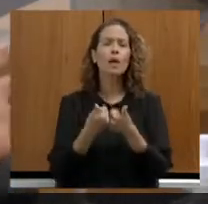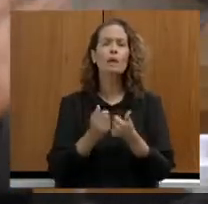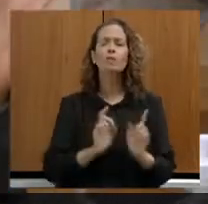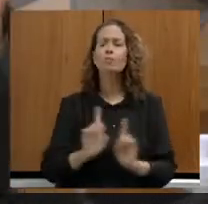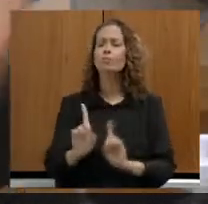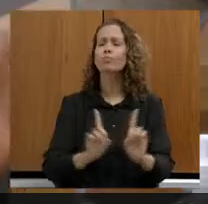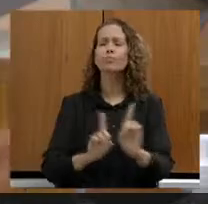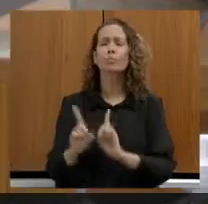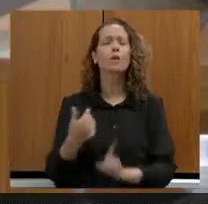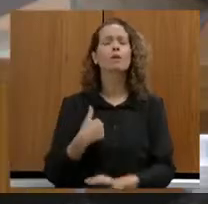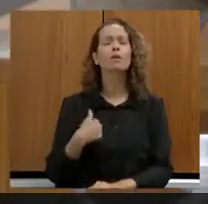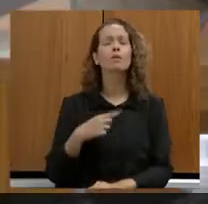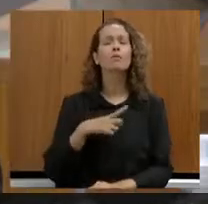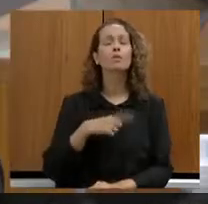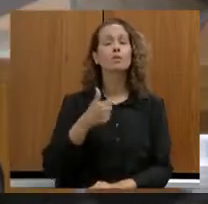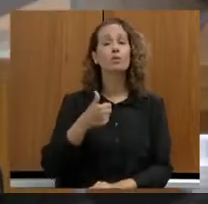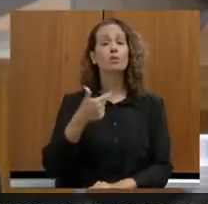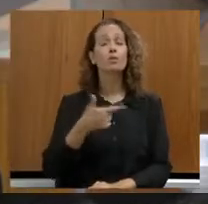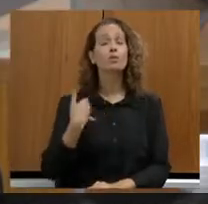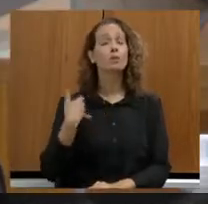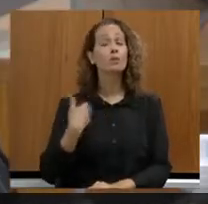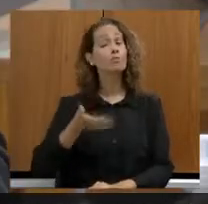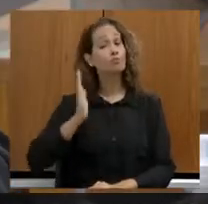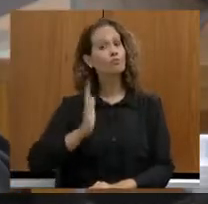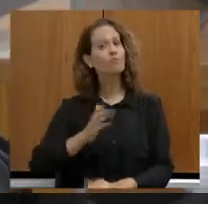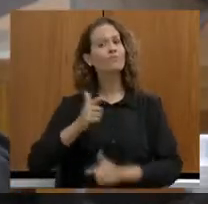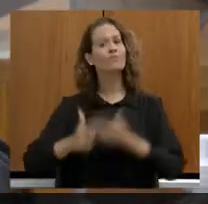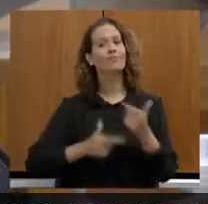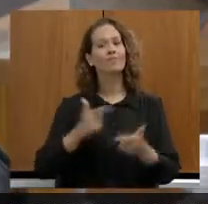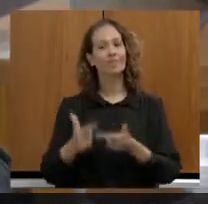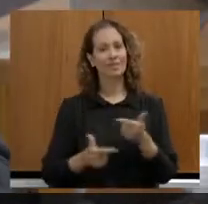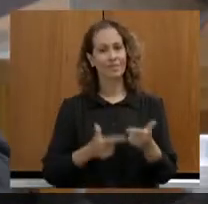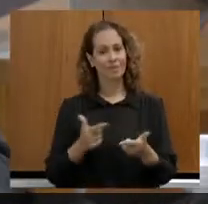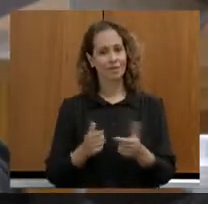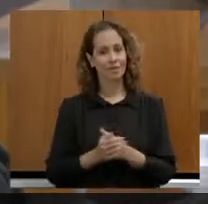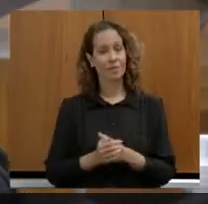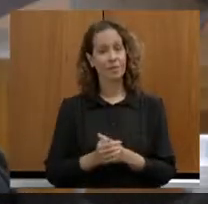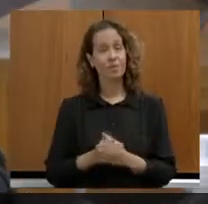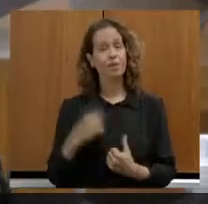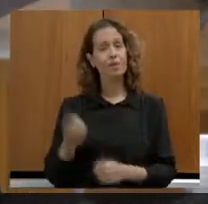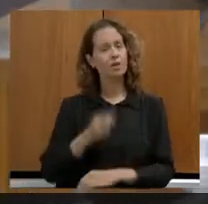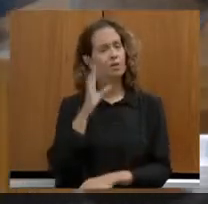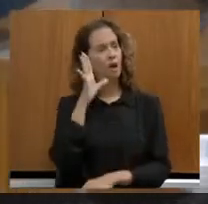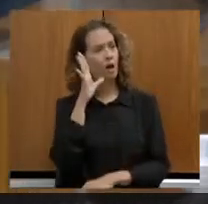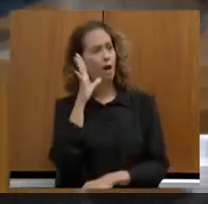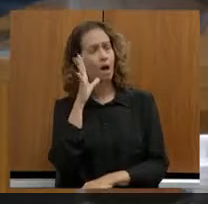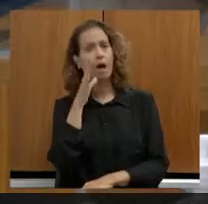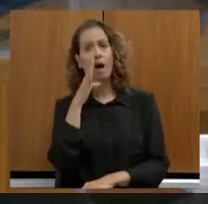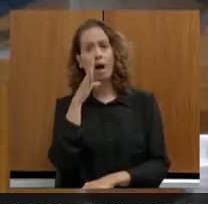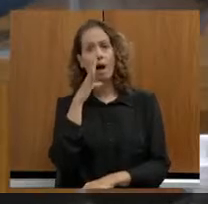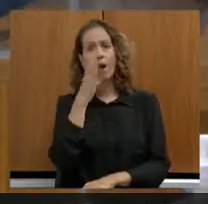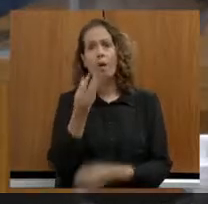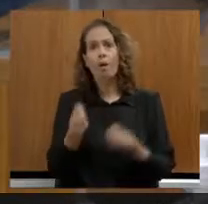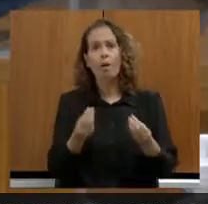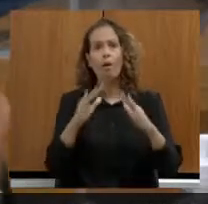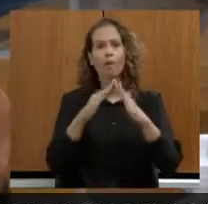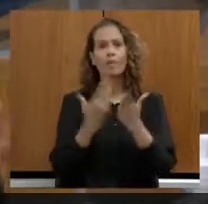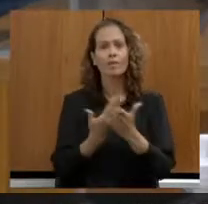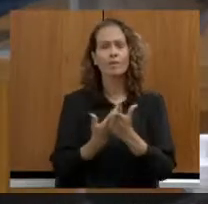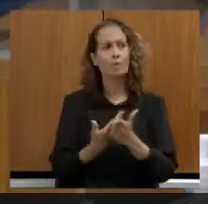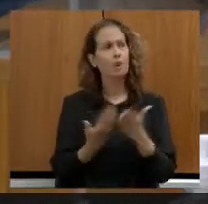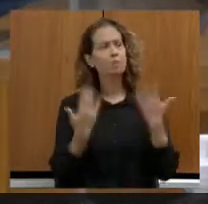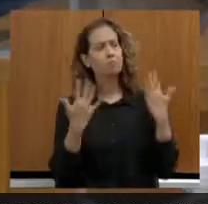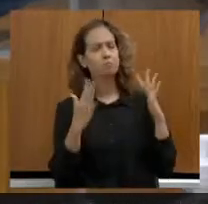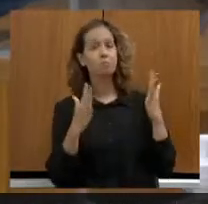e eu tinha 12 anos já trabalhava Oi e a gente ficava encantado com aquela escola e